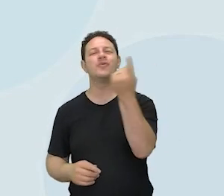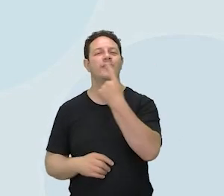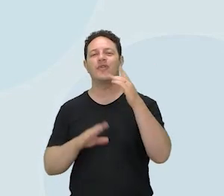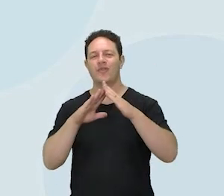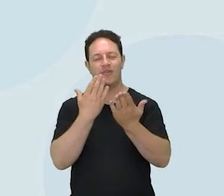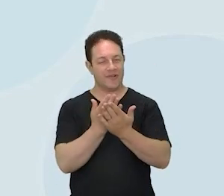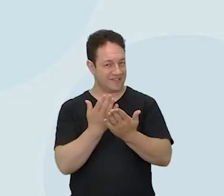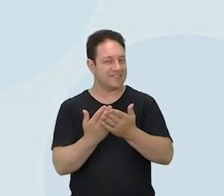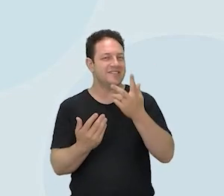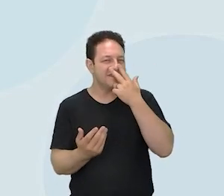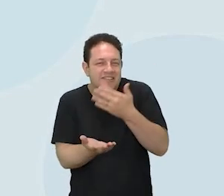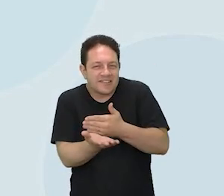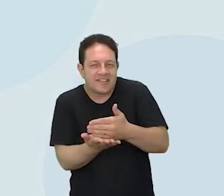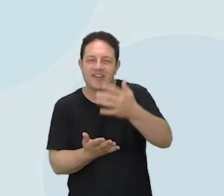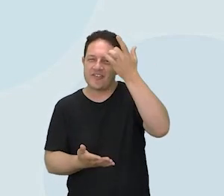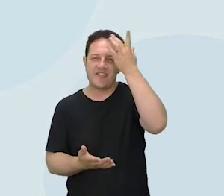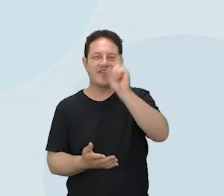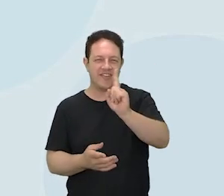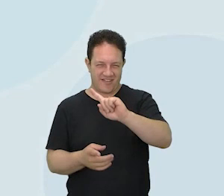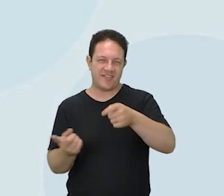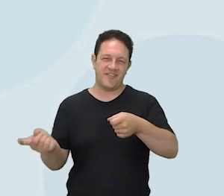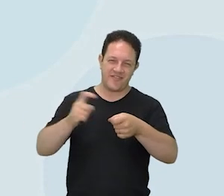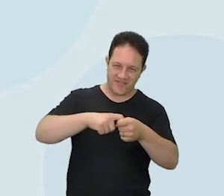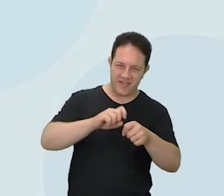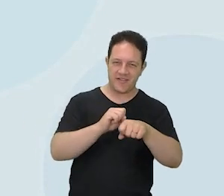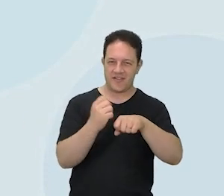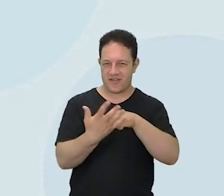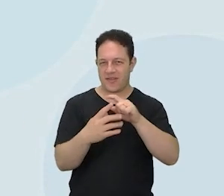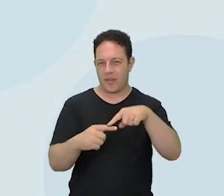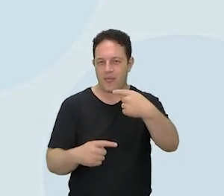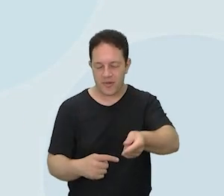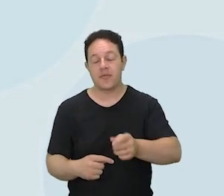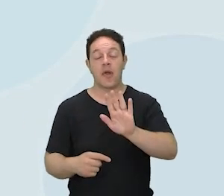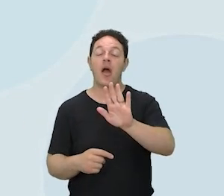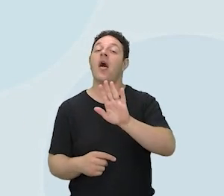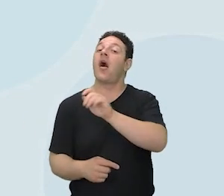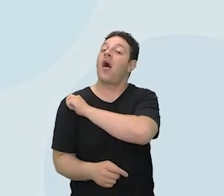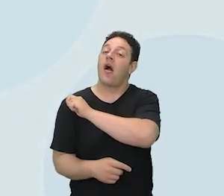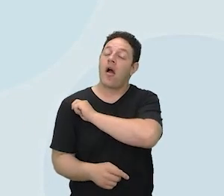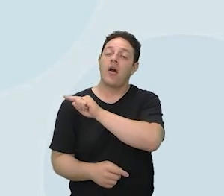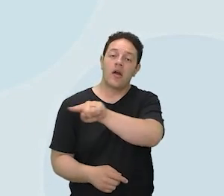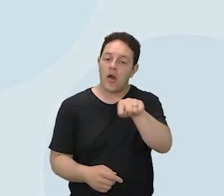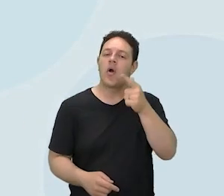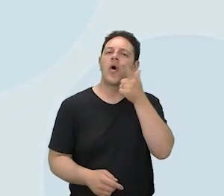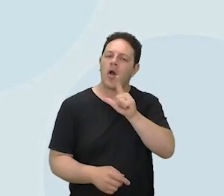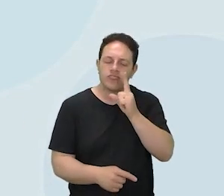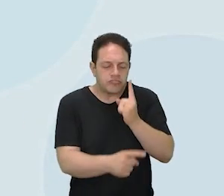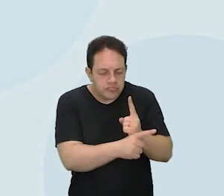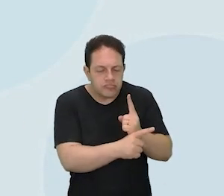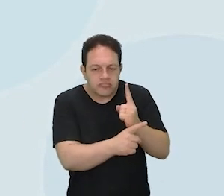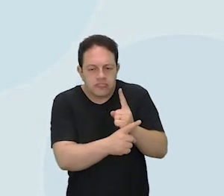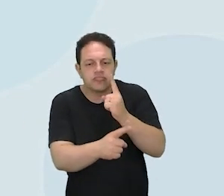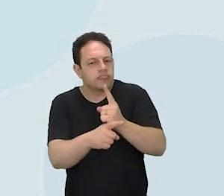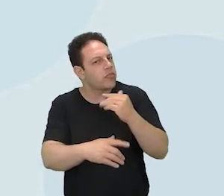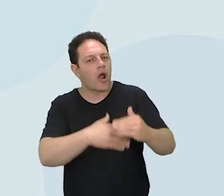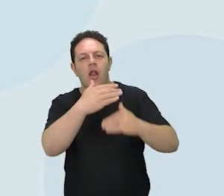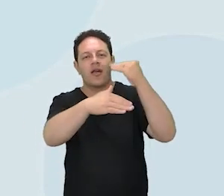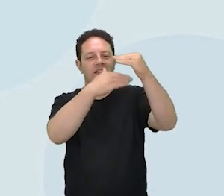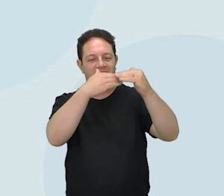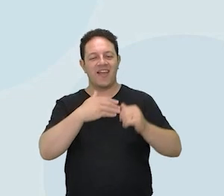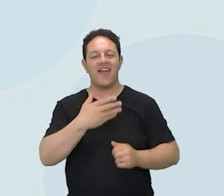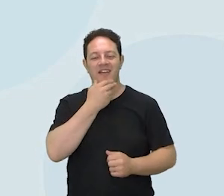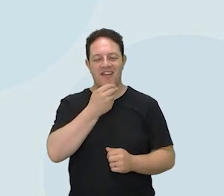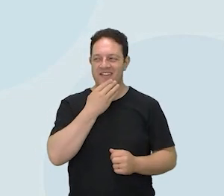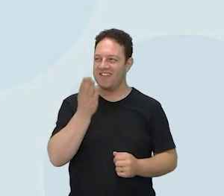fácil. E os alunos foram engajando. O professor Fernando, assim como o xará